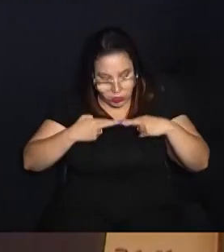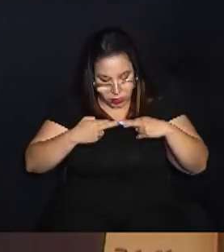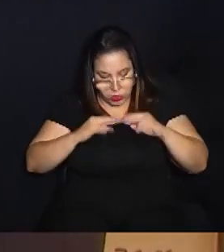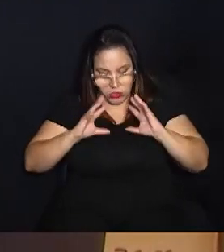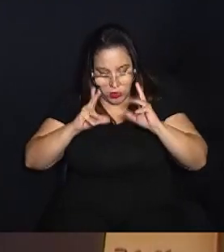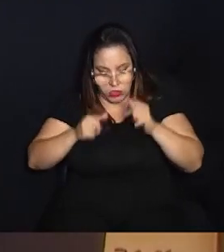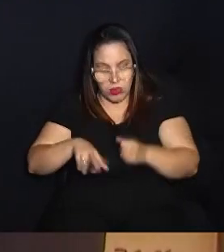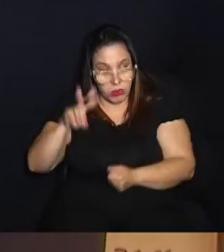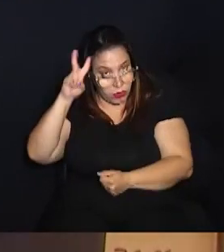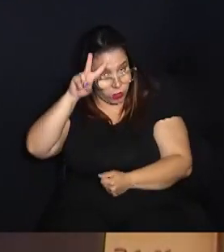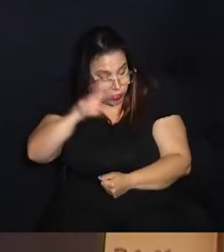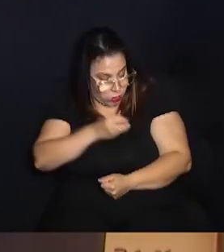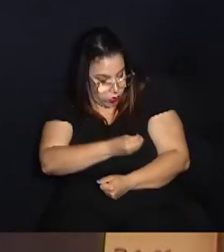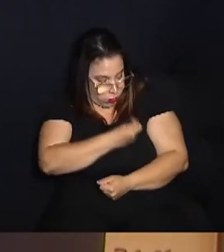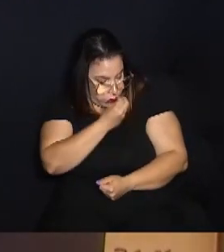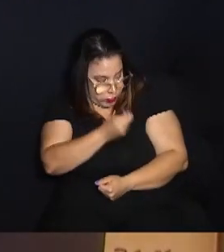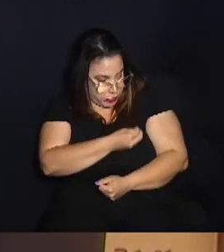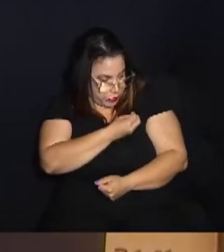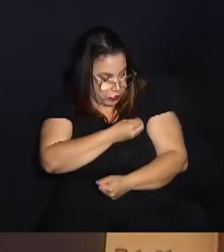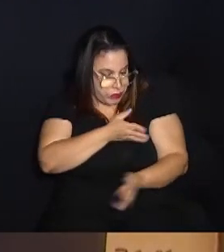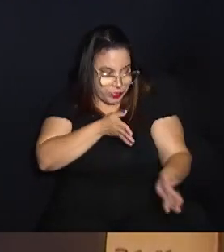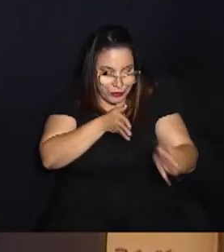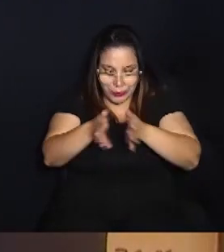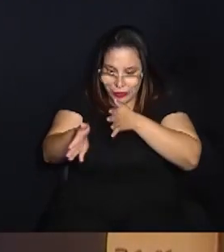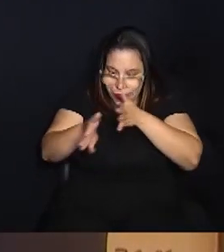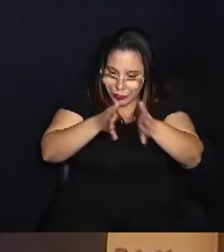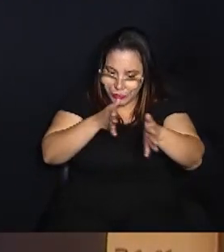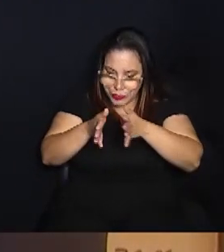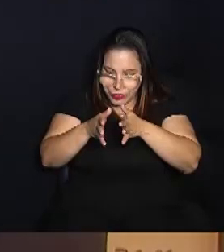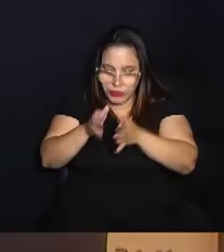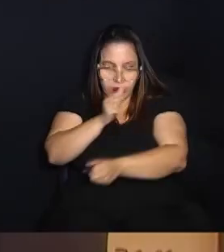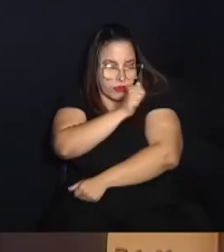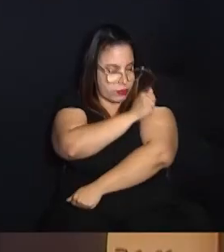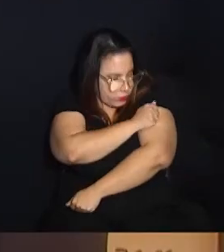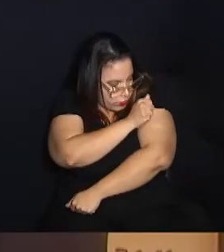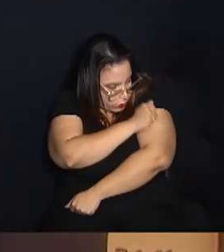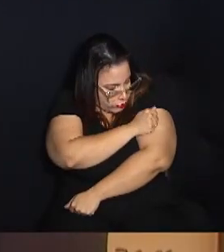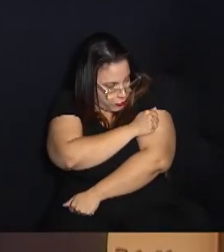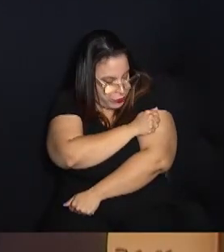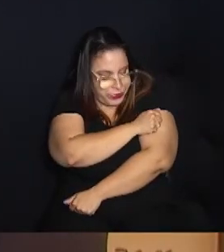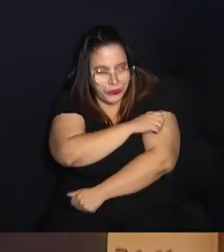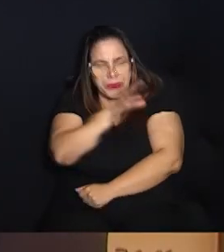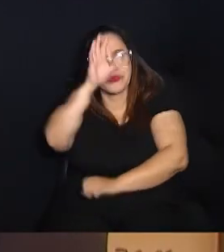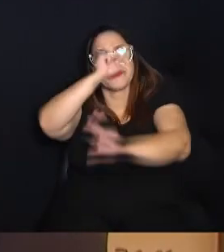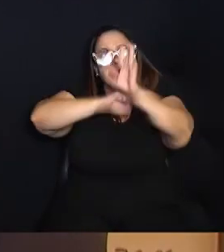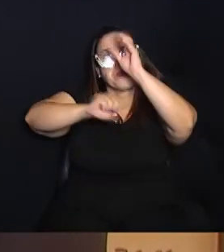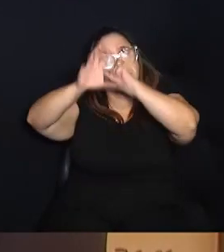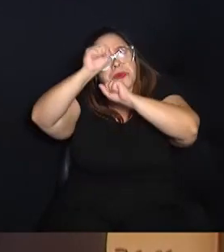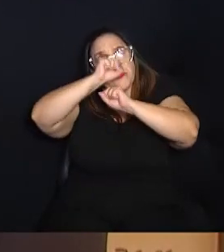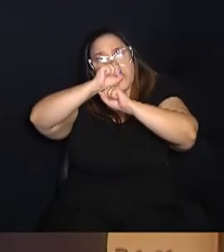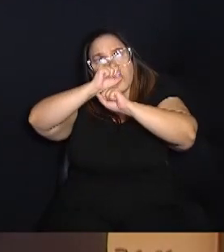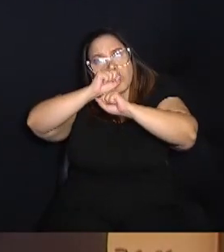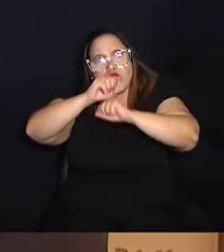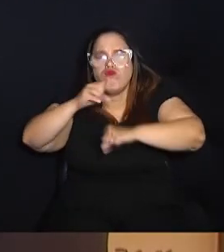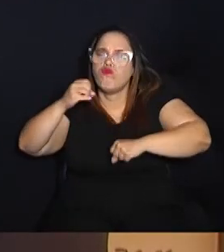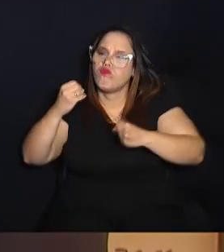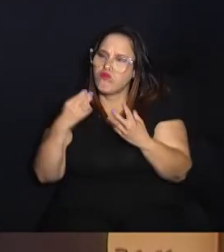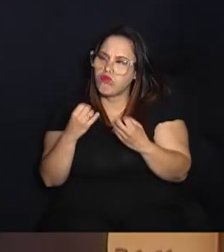essa história de vida, todos esses percursos do estudante, do aprendiz, digamos, do